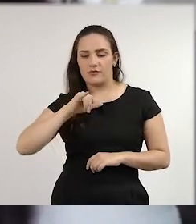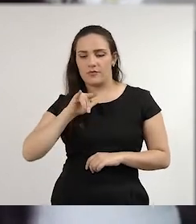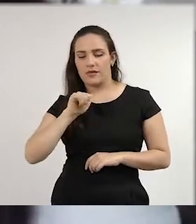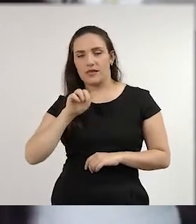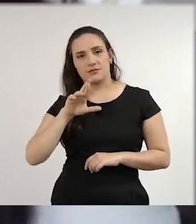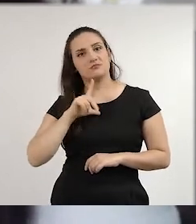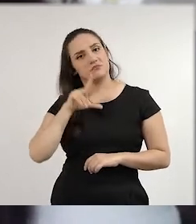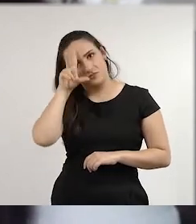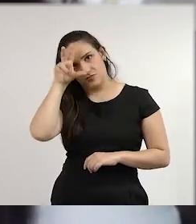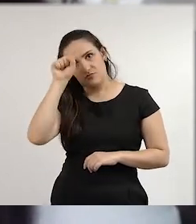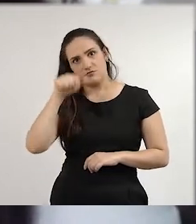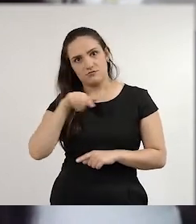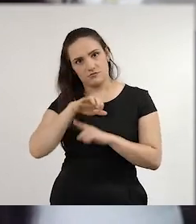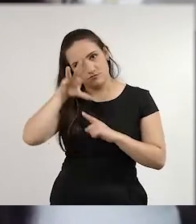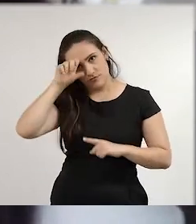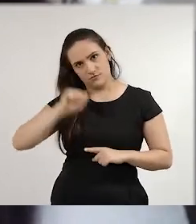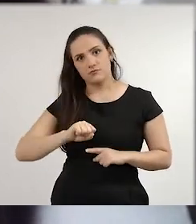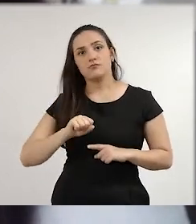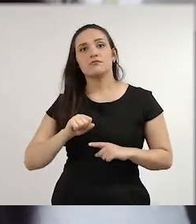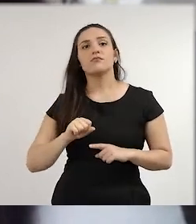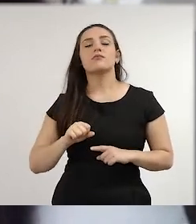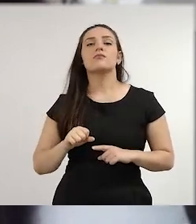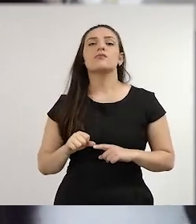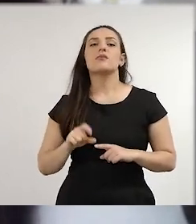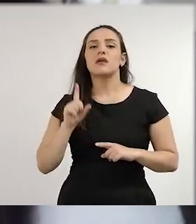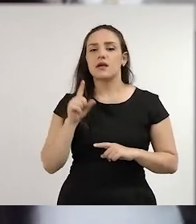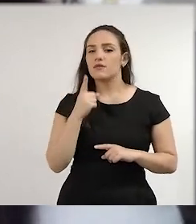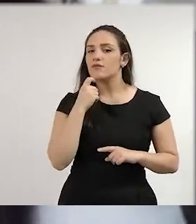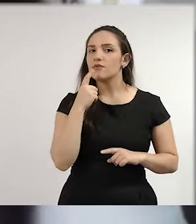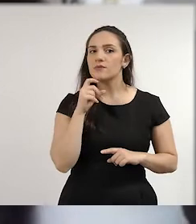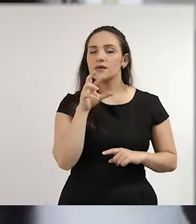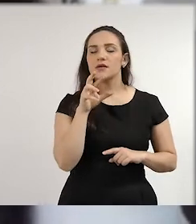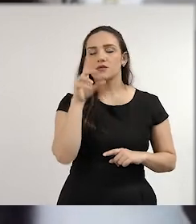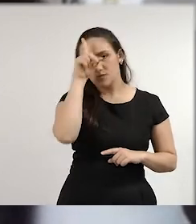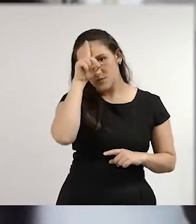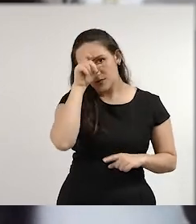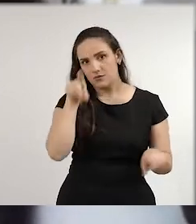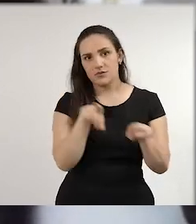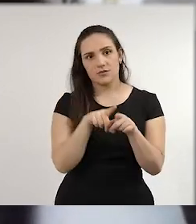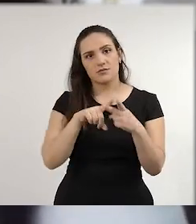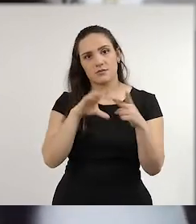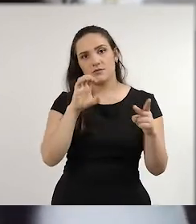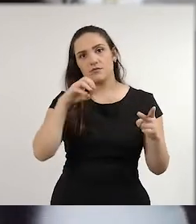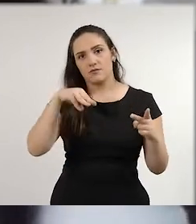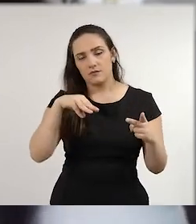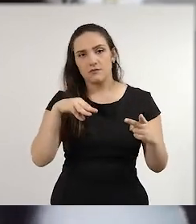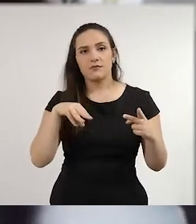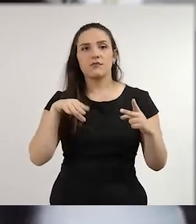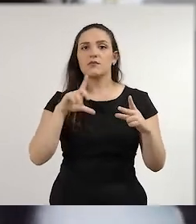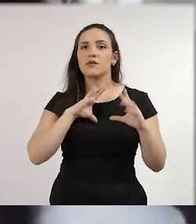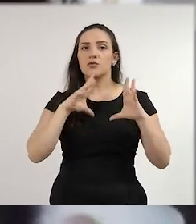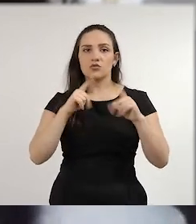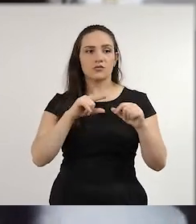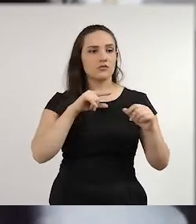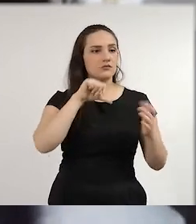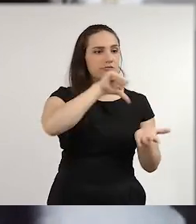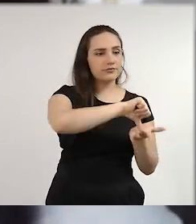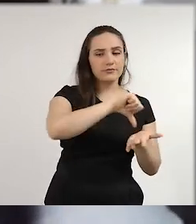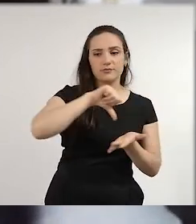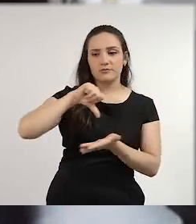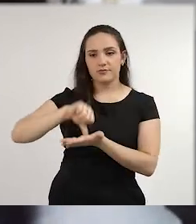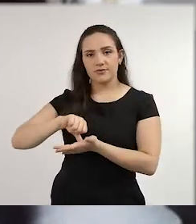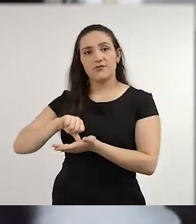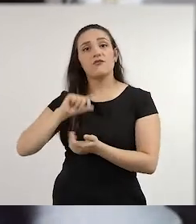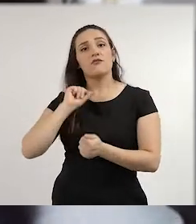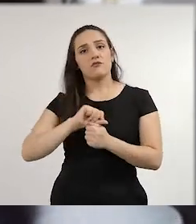acontece muito fortemente. O Hospital Universitário em Campo Grande, o SEM, né, ali na 14, eles são polos também